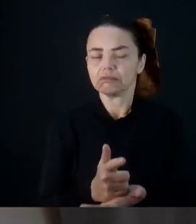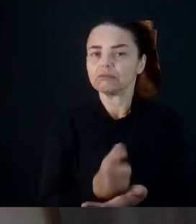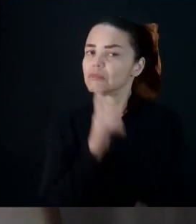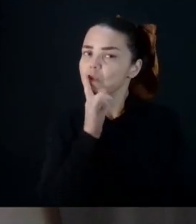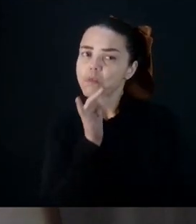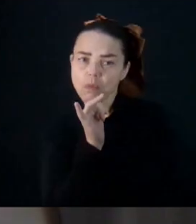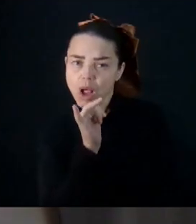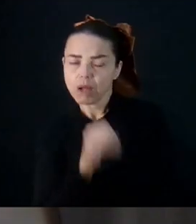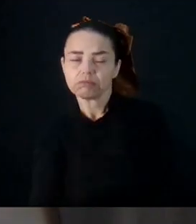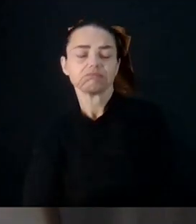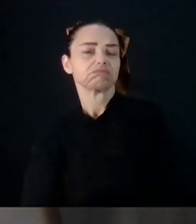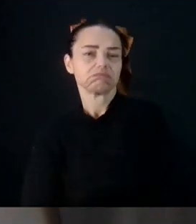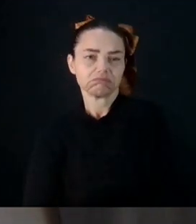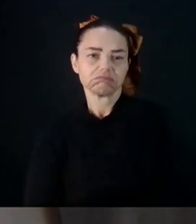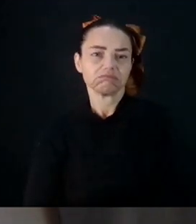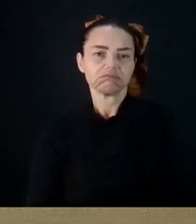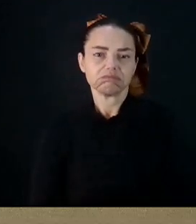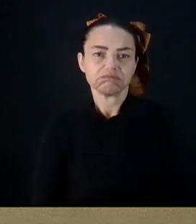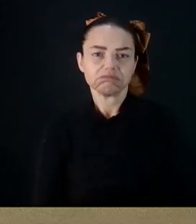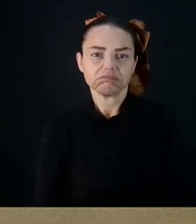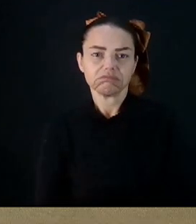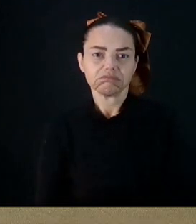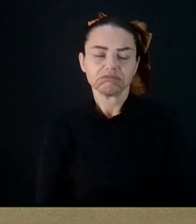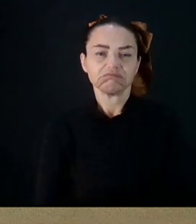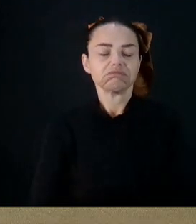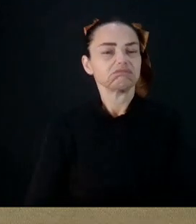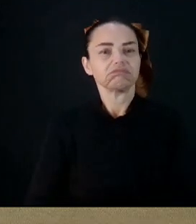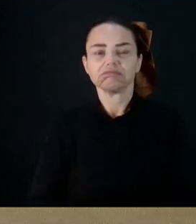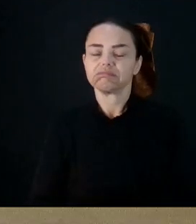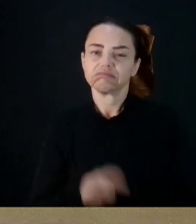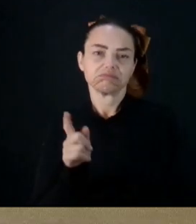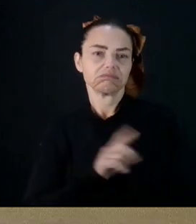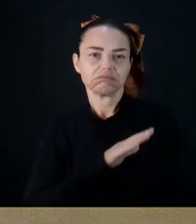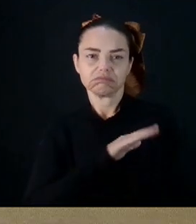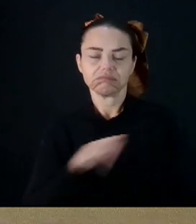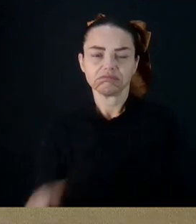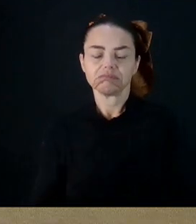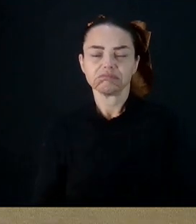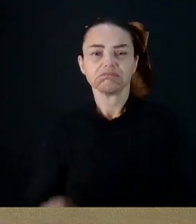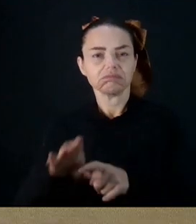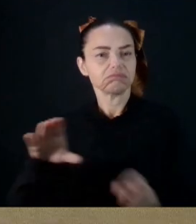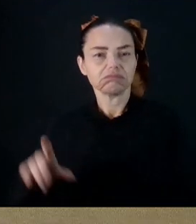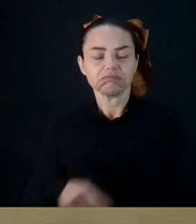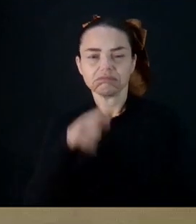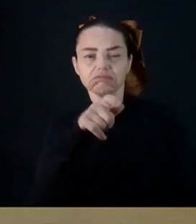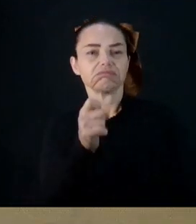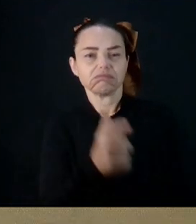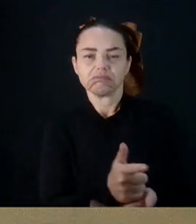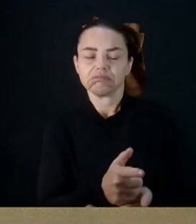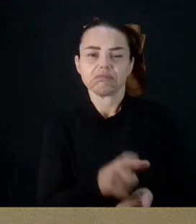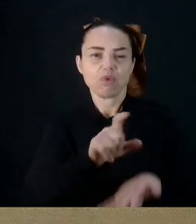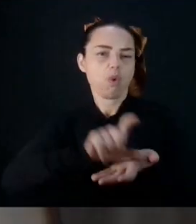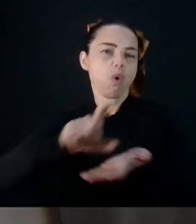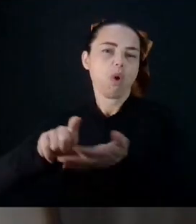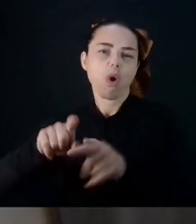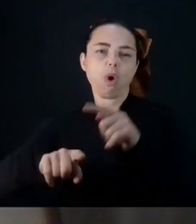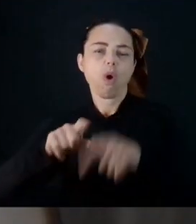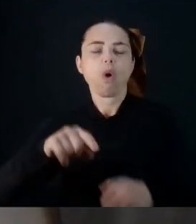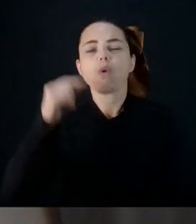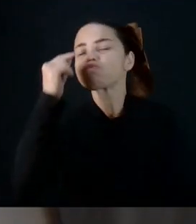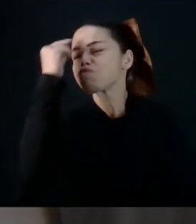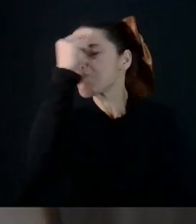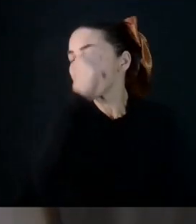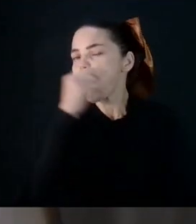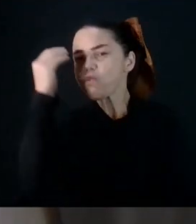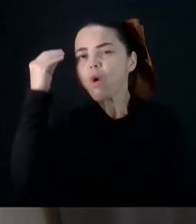Então. Porque a criança não tem essa autonomia, essa independência de ir lá e comprar, né?